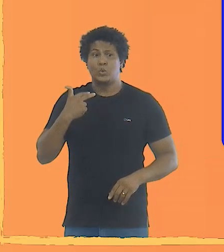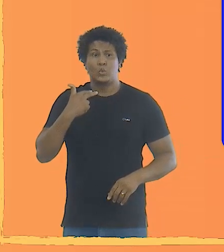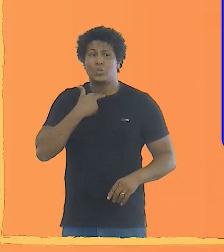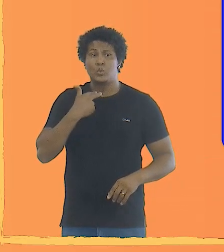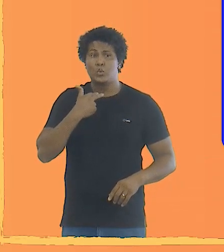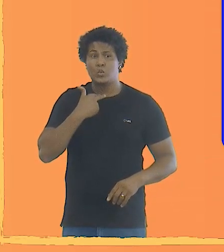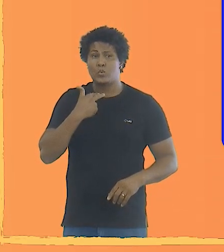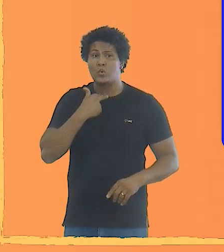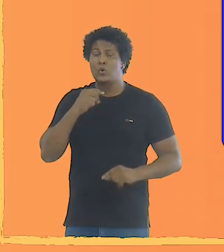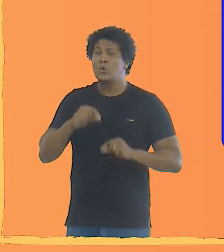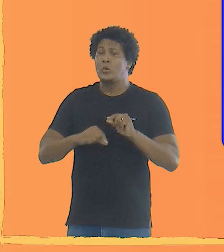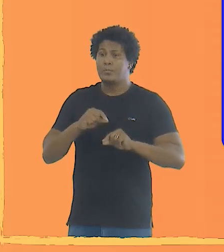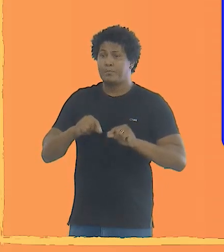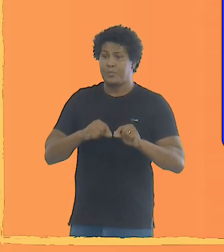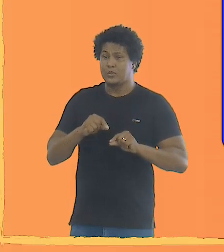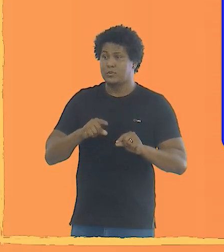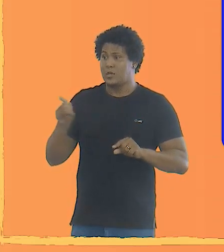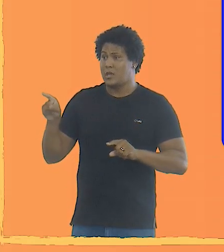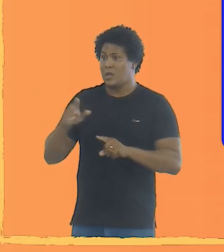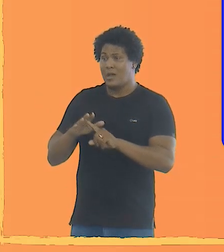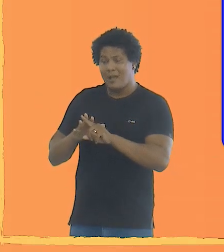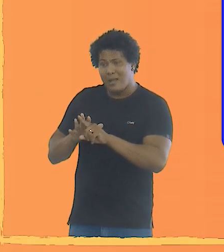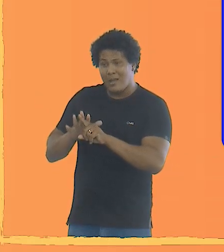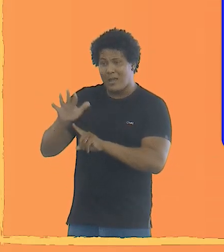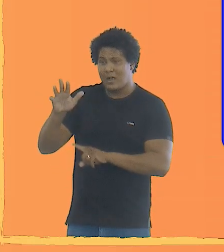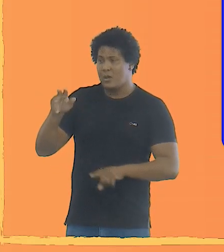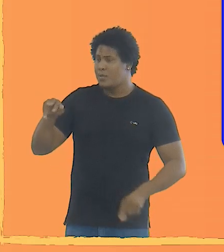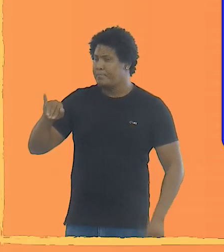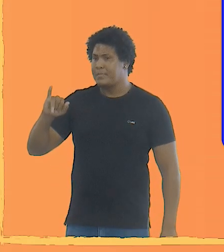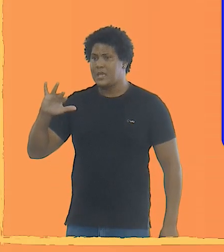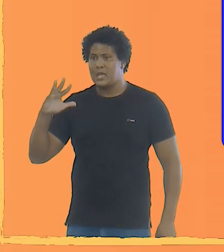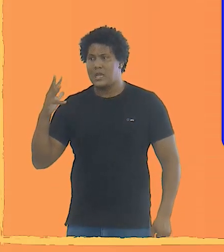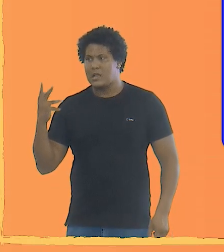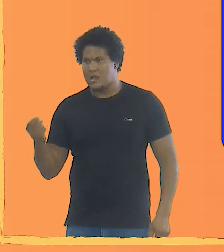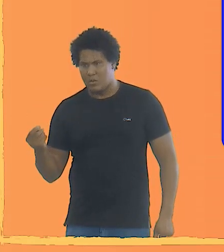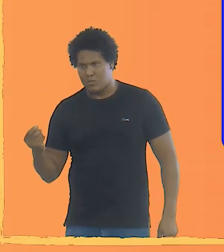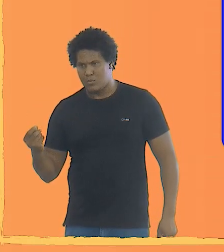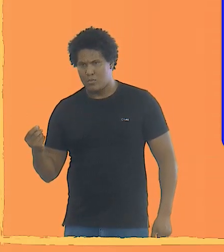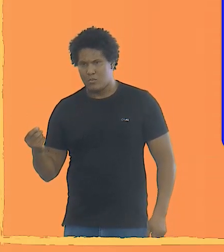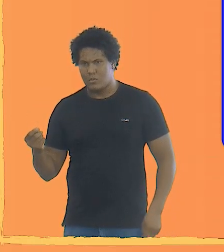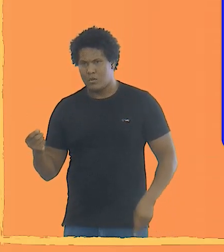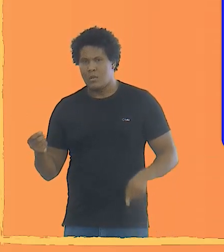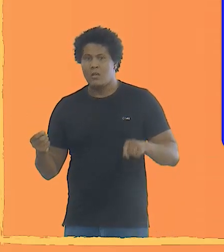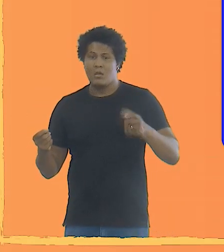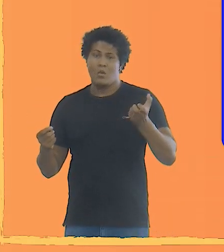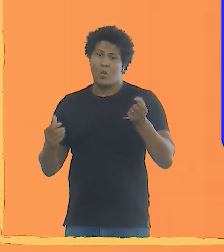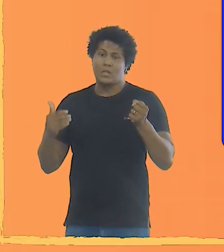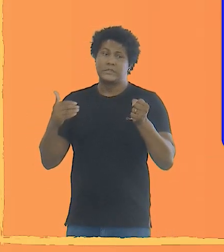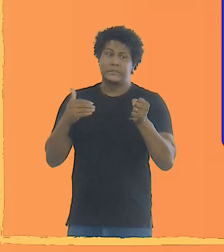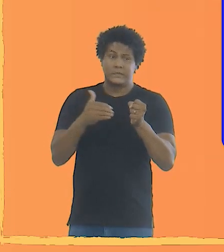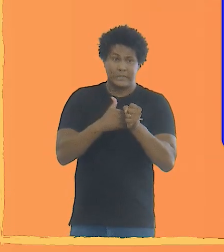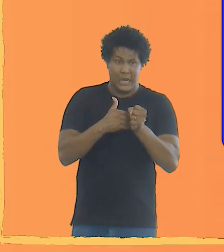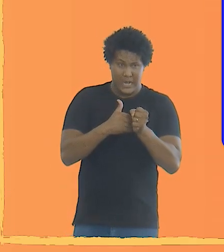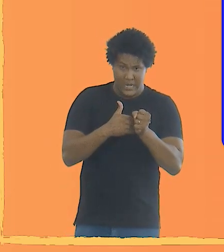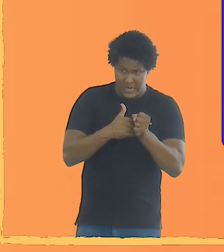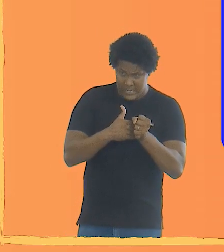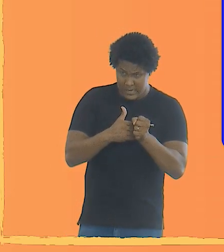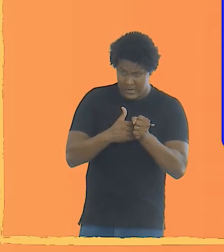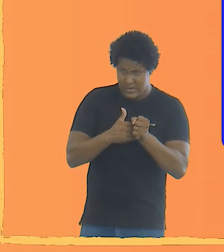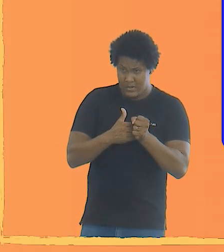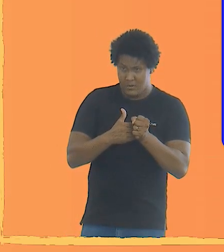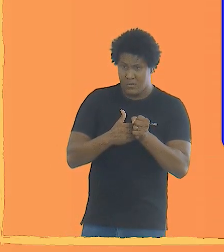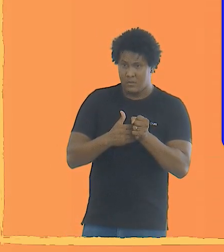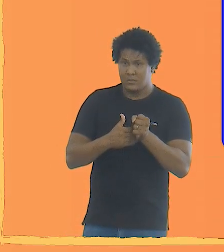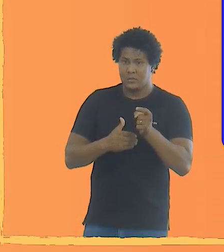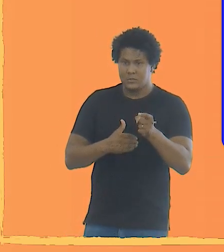dobro do número esperado. Então o número esperado é 1 milhão, eu quero criar uma senha onde eu tenha mais de